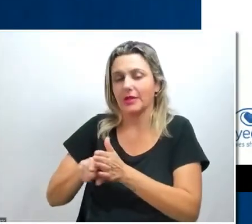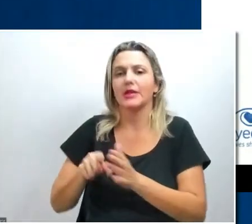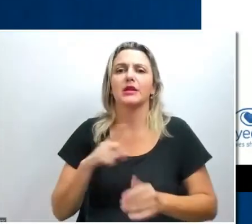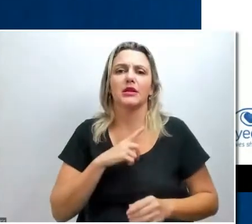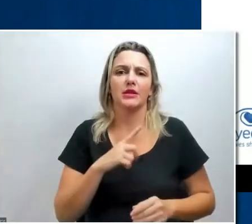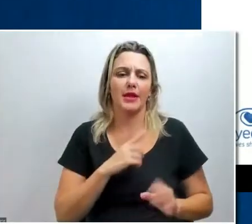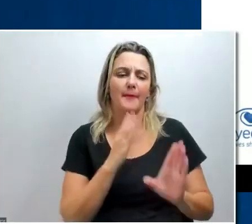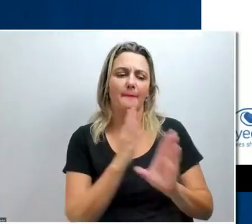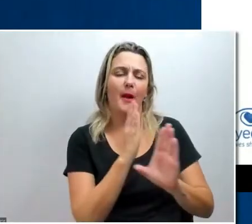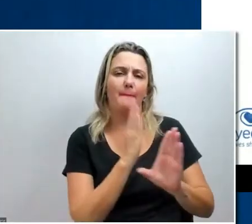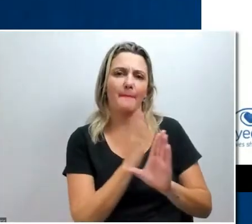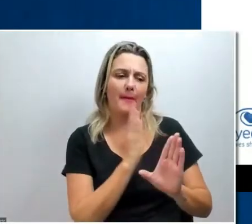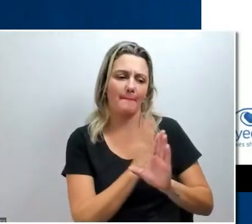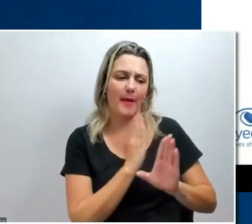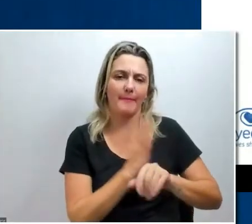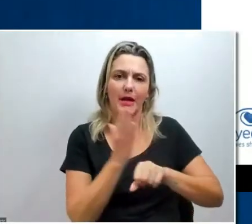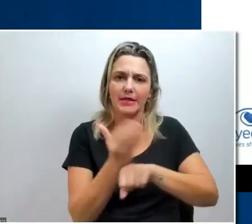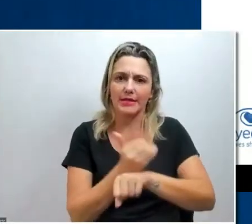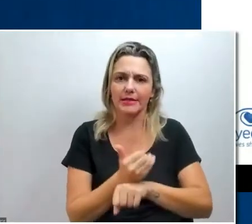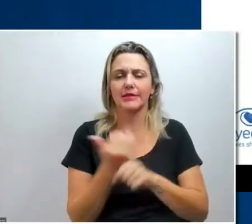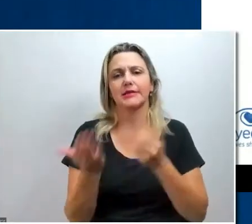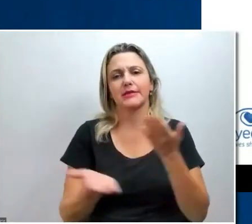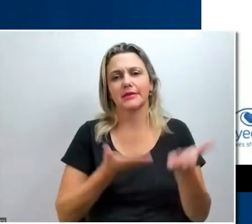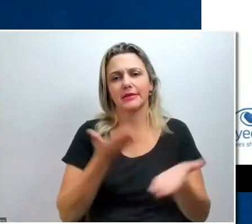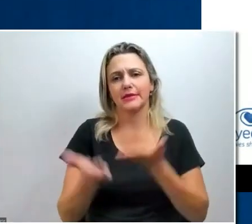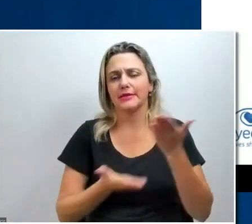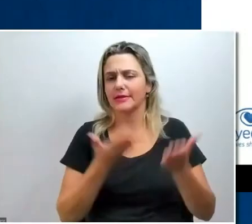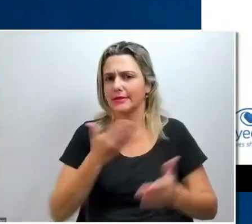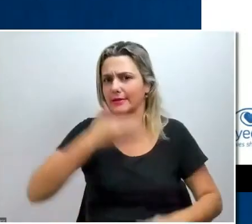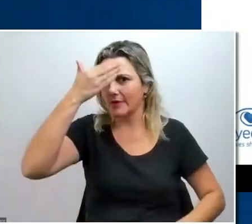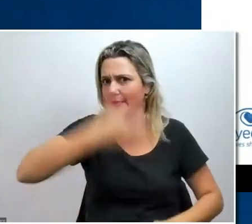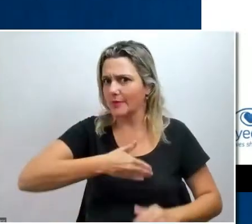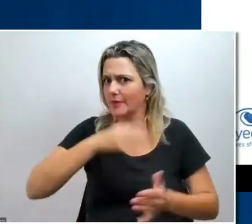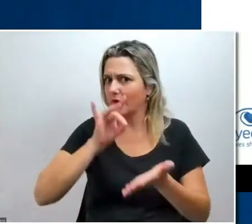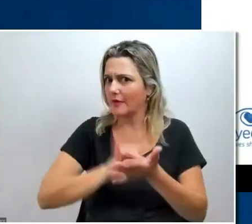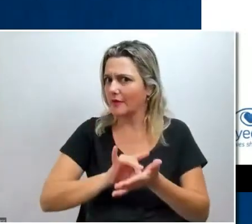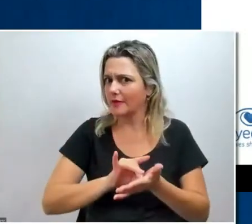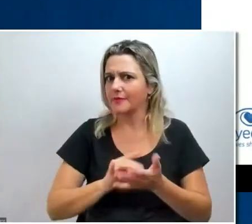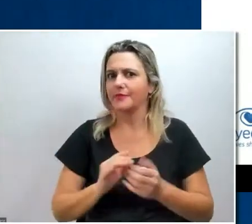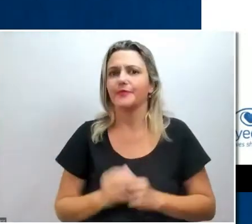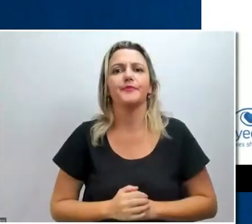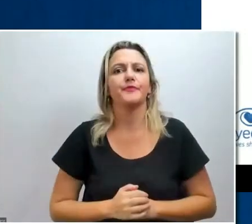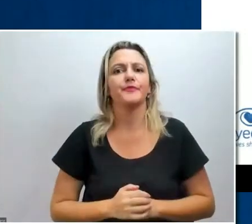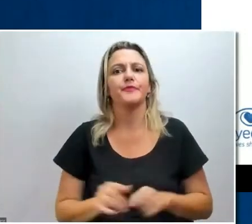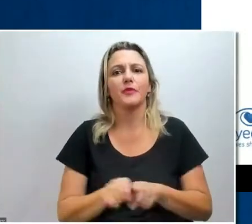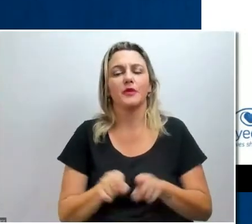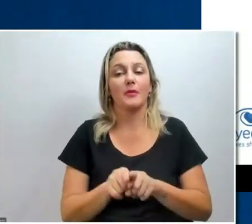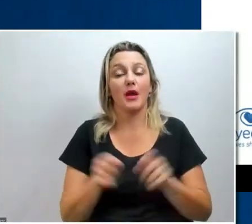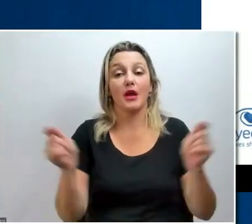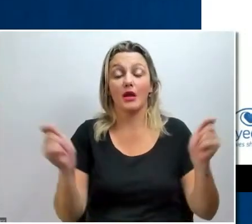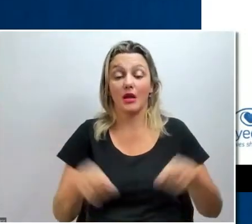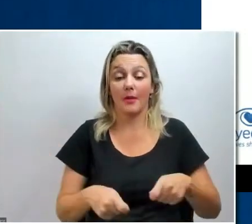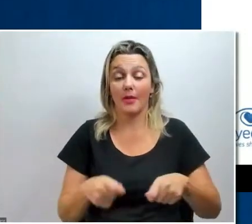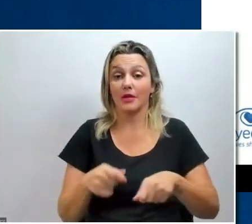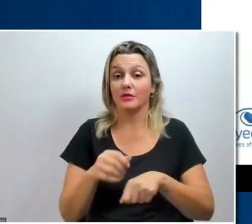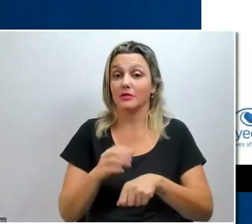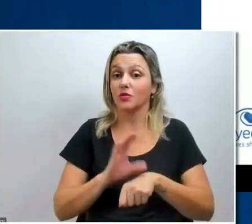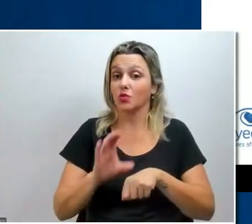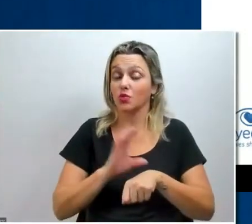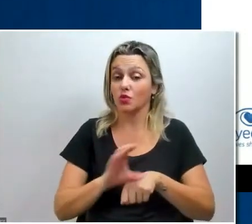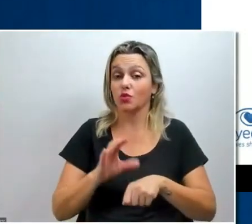intervenções precoces, terapias baseadas em evidência, formação de capacitação de profissionais,